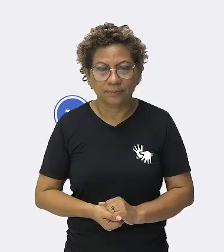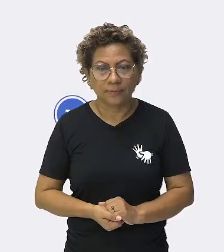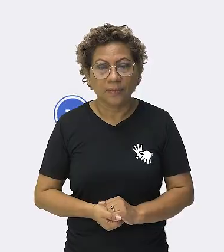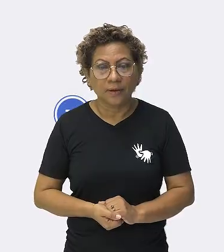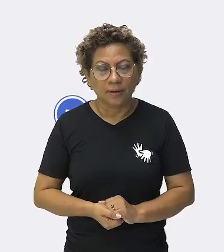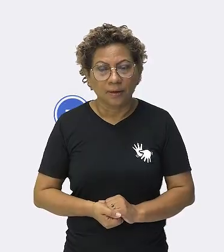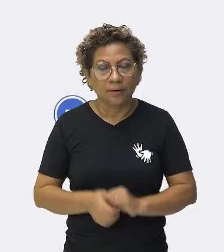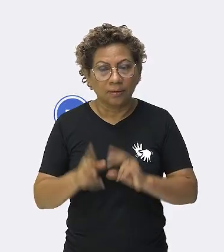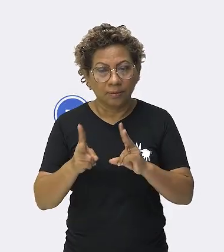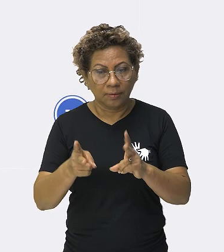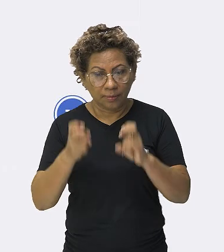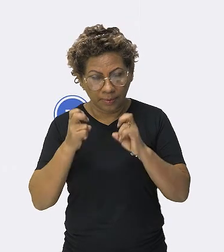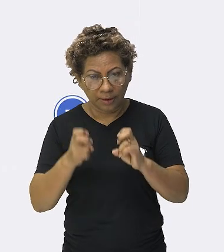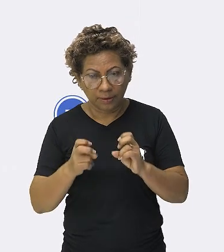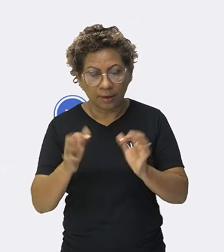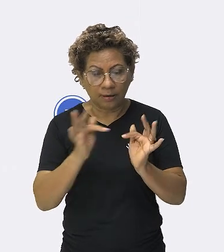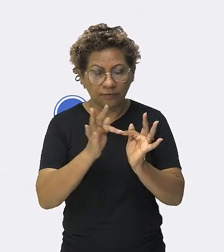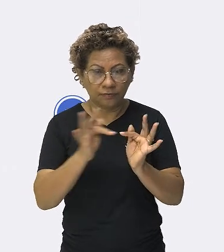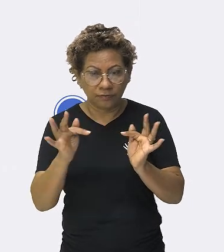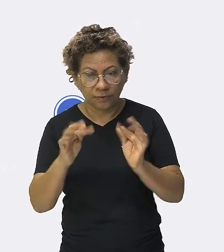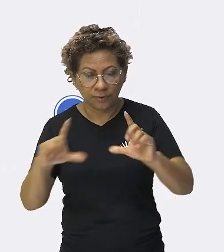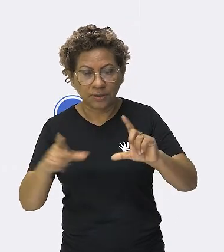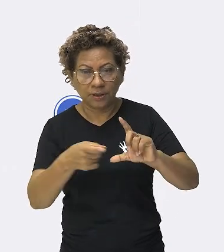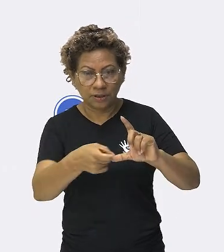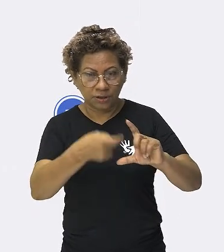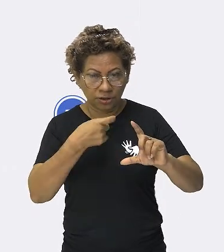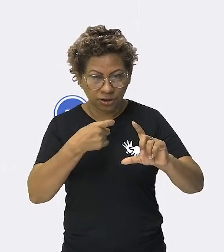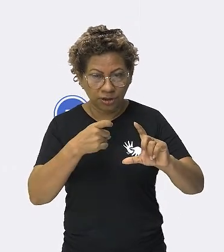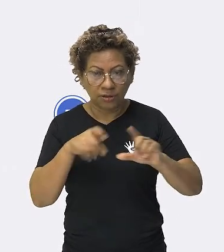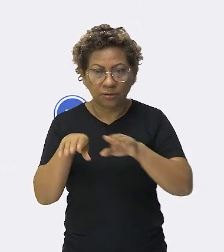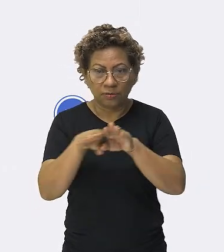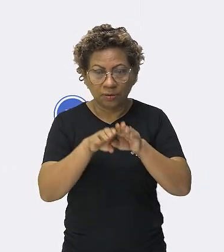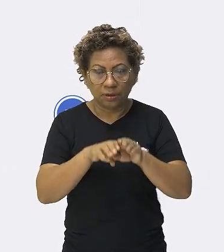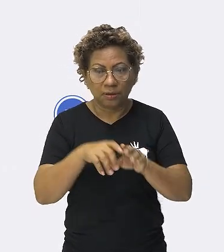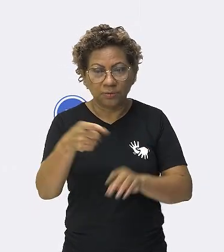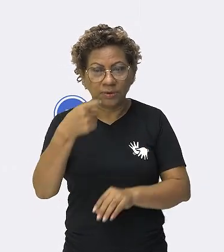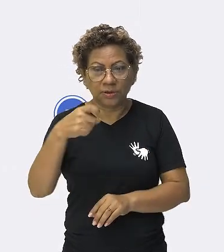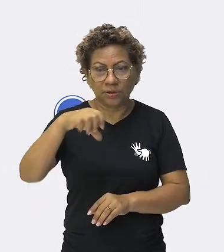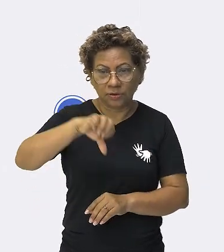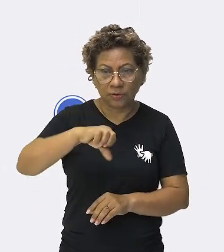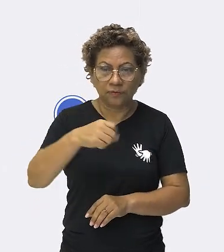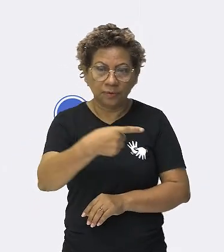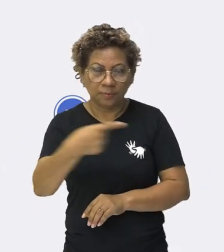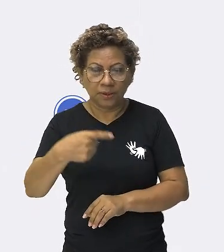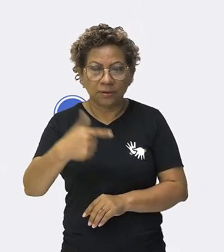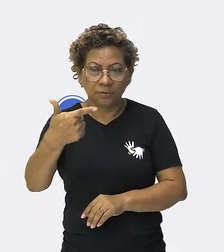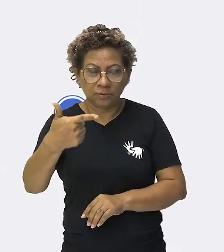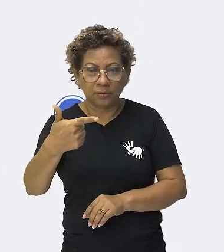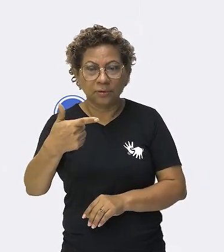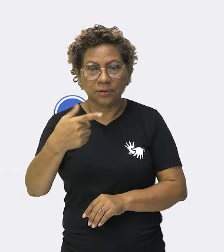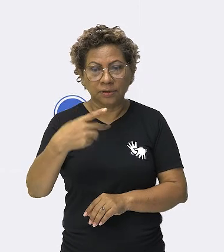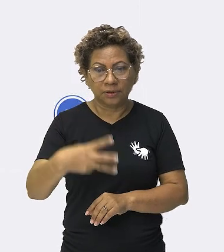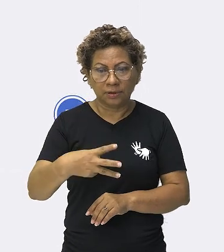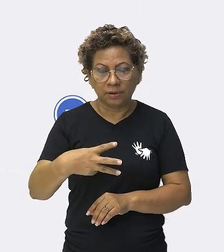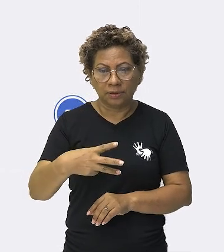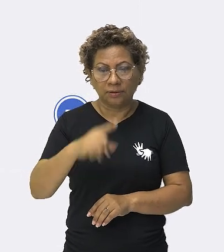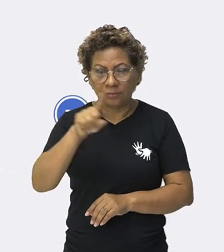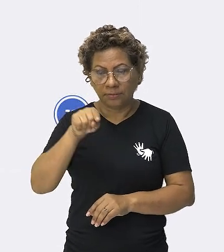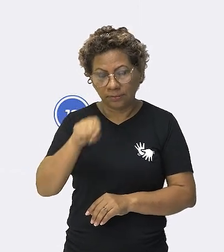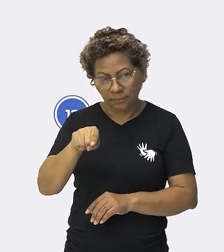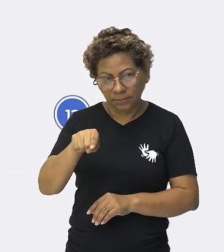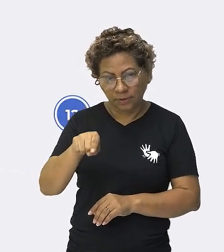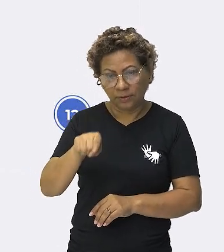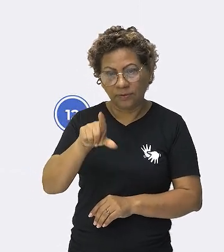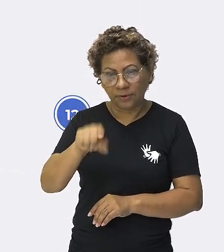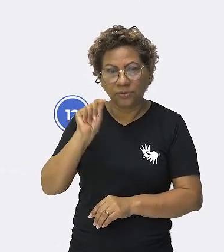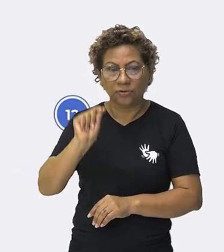Aí está. O zero da função f de x igual a x sobre 9 menos 2 sobre 3 é 4